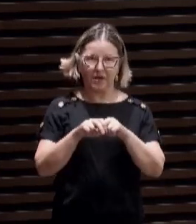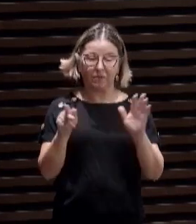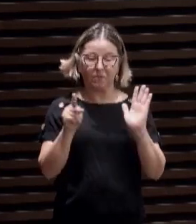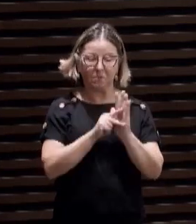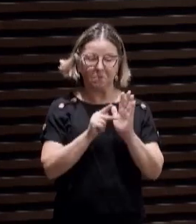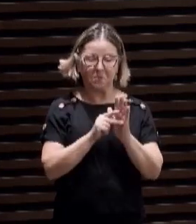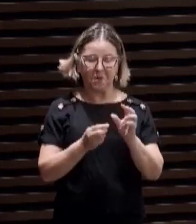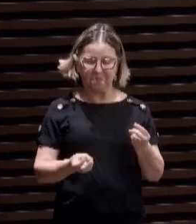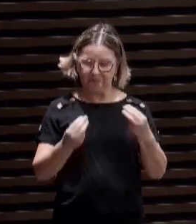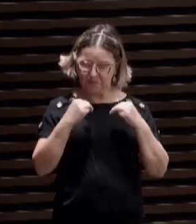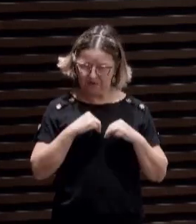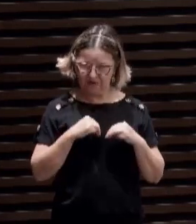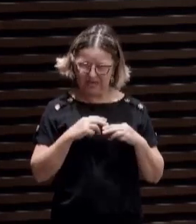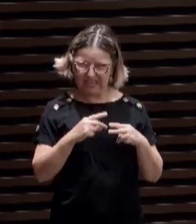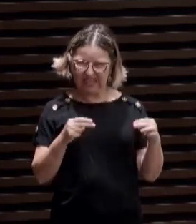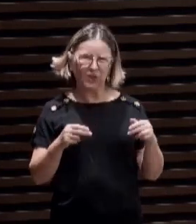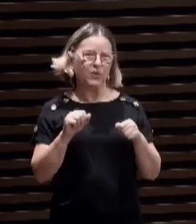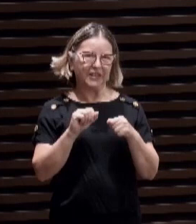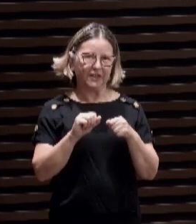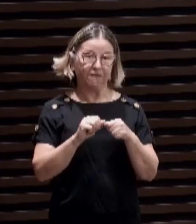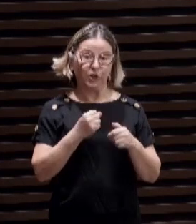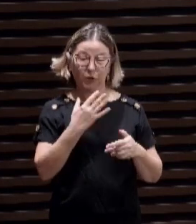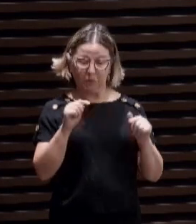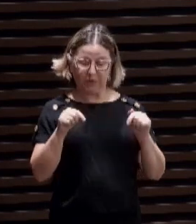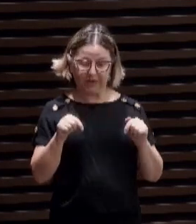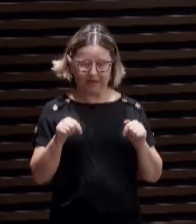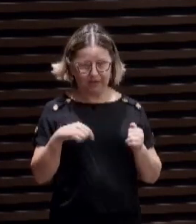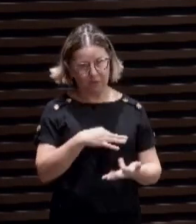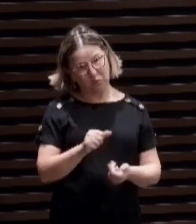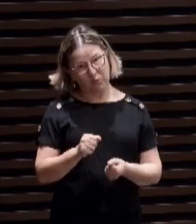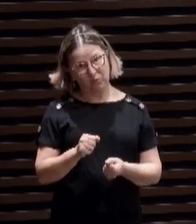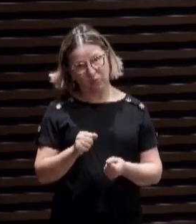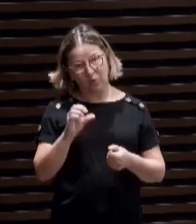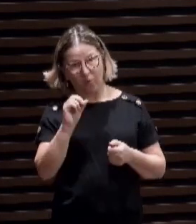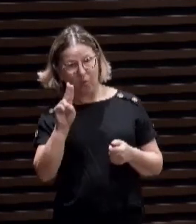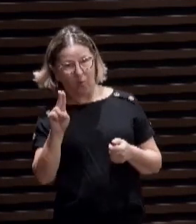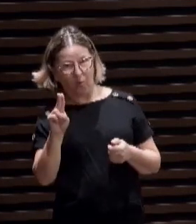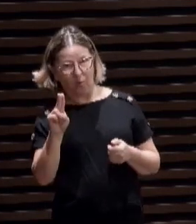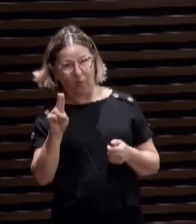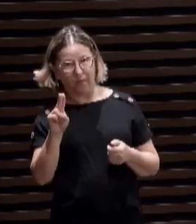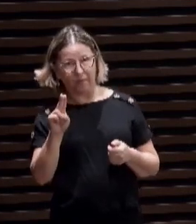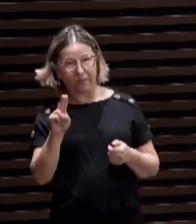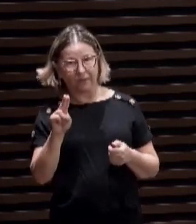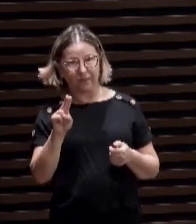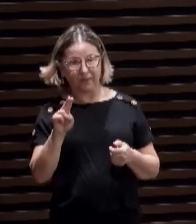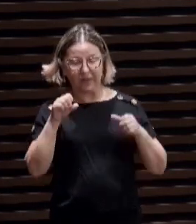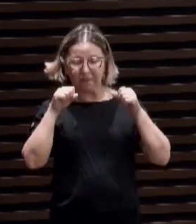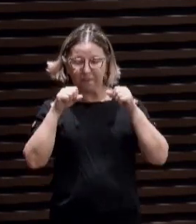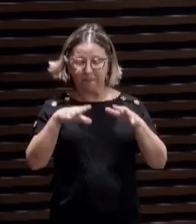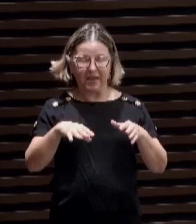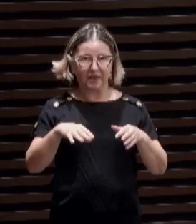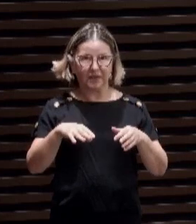ela faz de bom nessa vida, ou é fruto única e exclusivamente da graça de